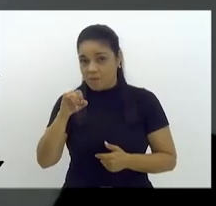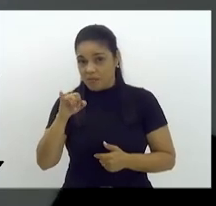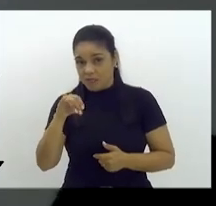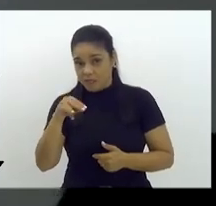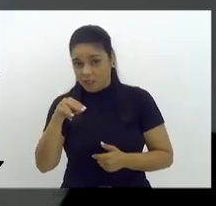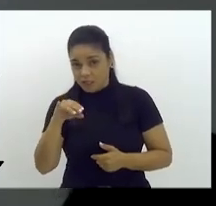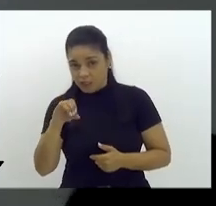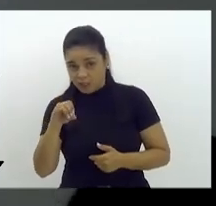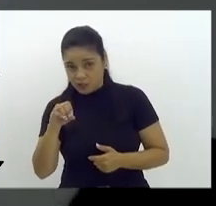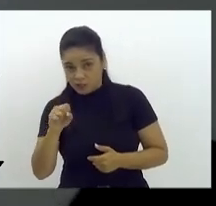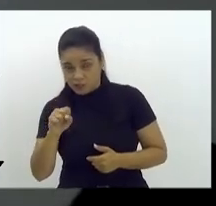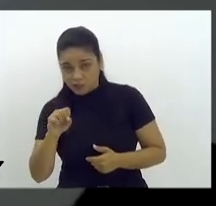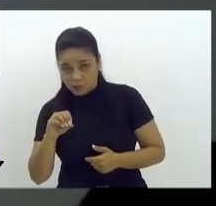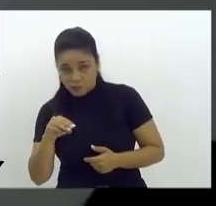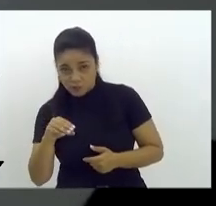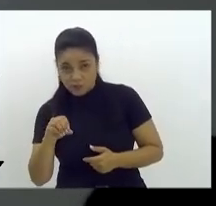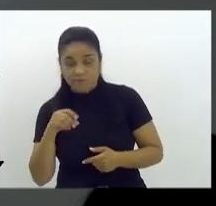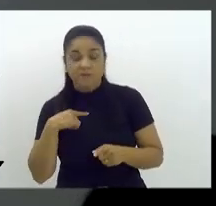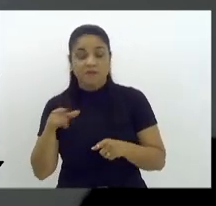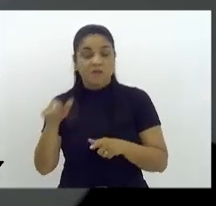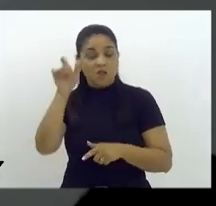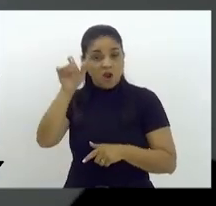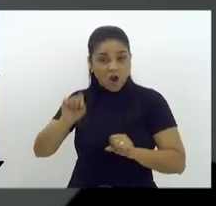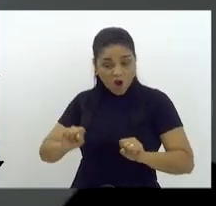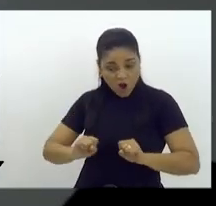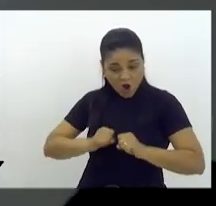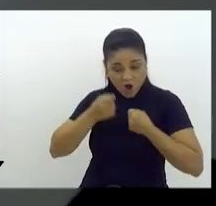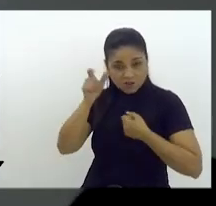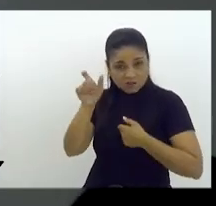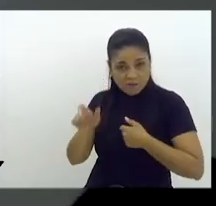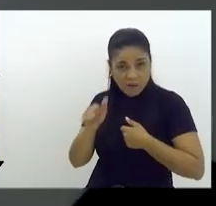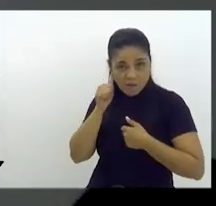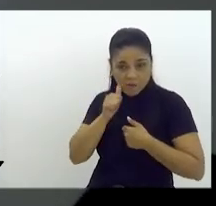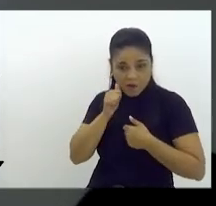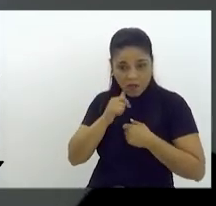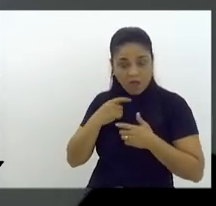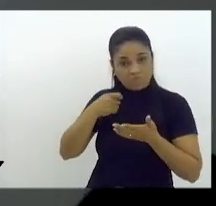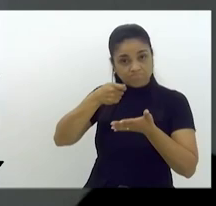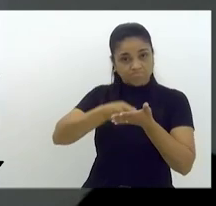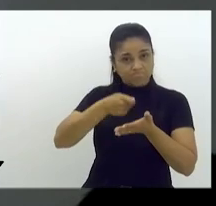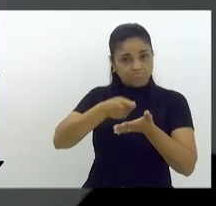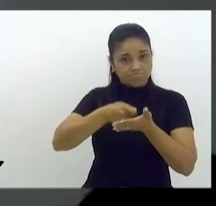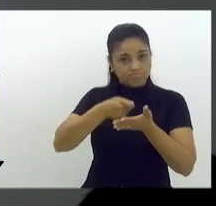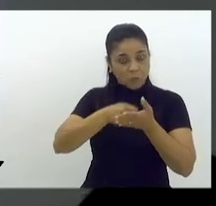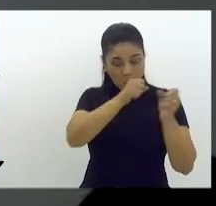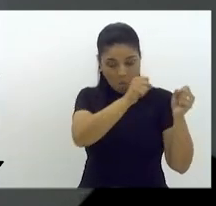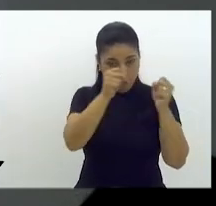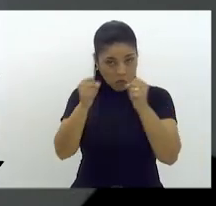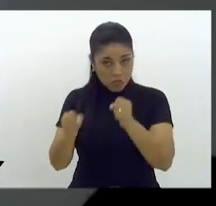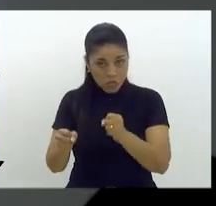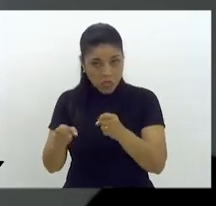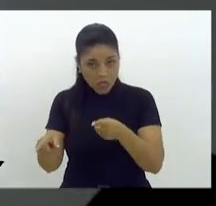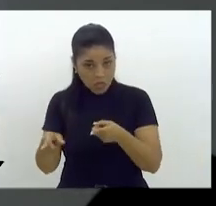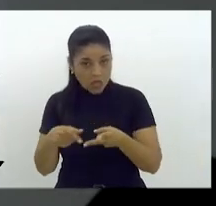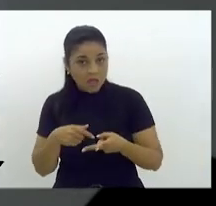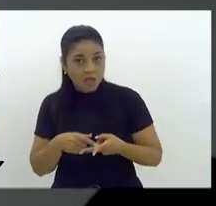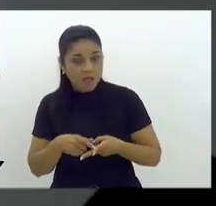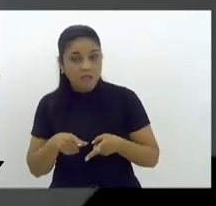ódio que as mulheres reivindiquem poder mesmo que a gente precisa disso então